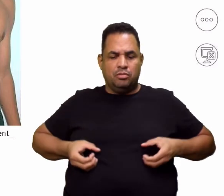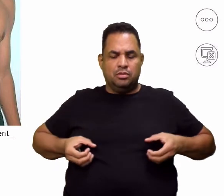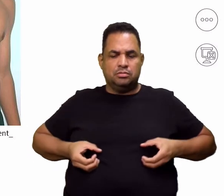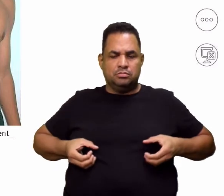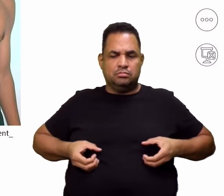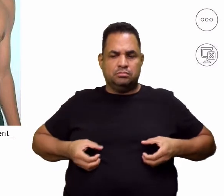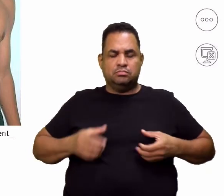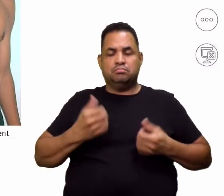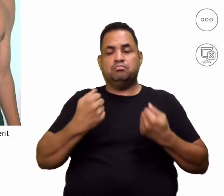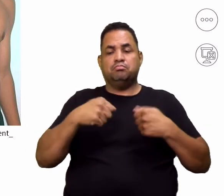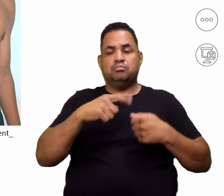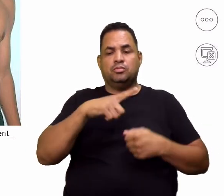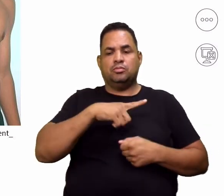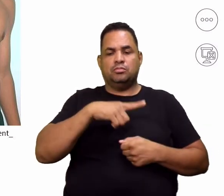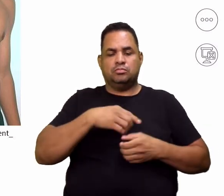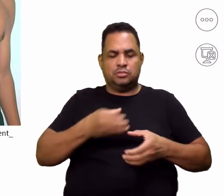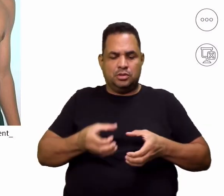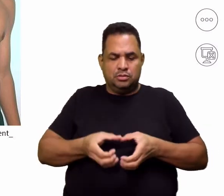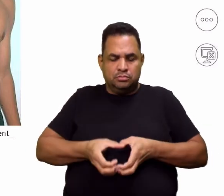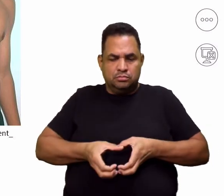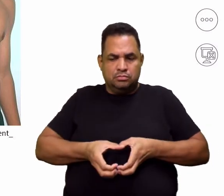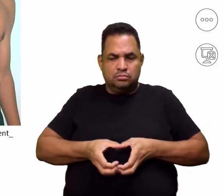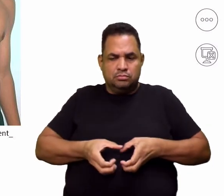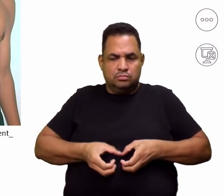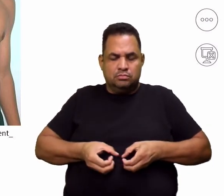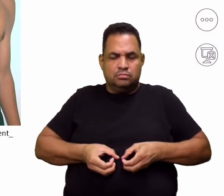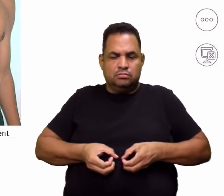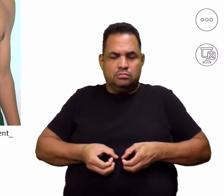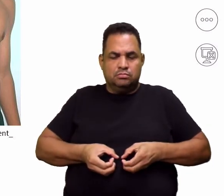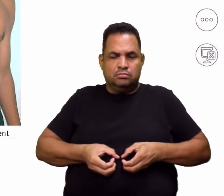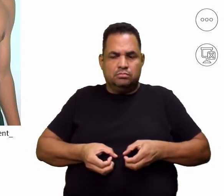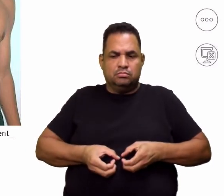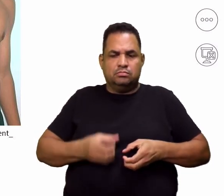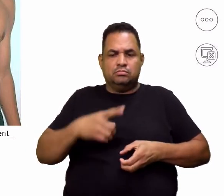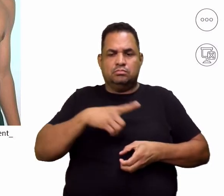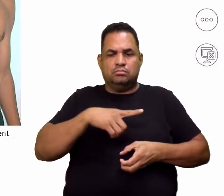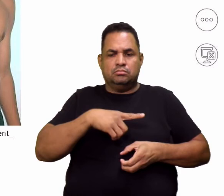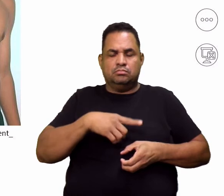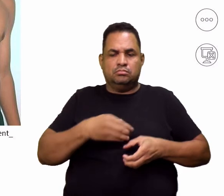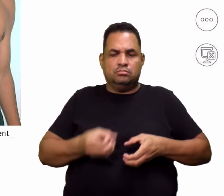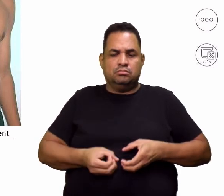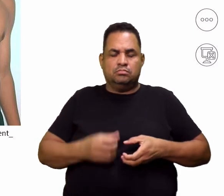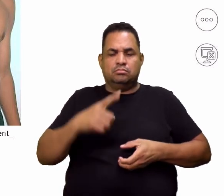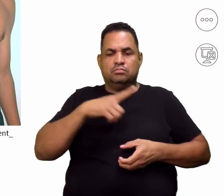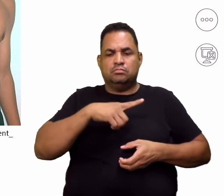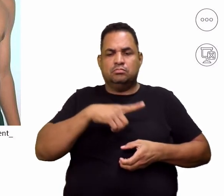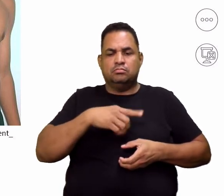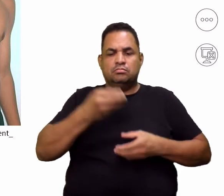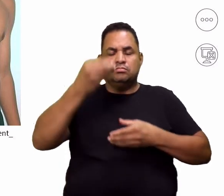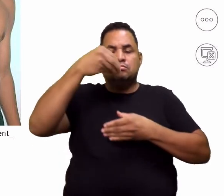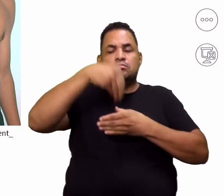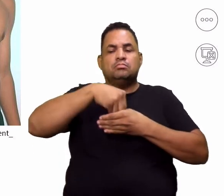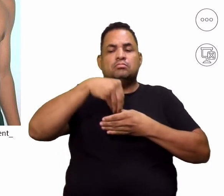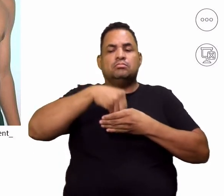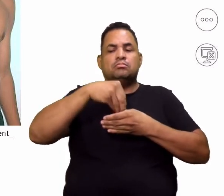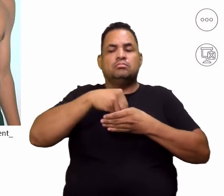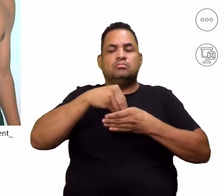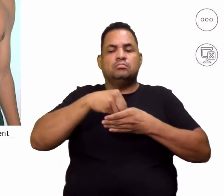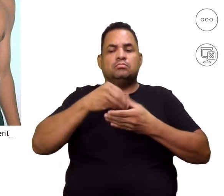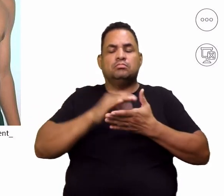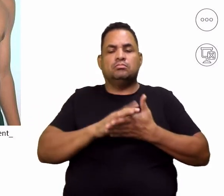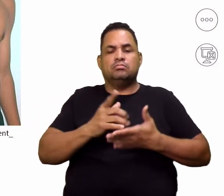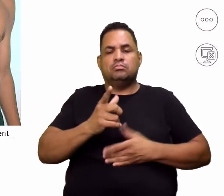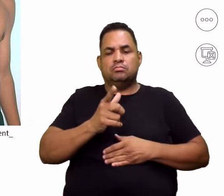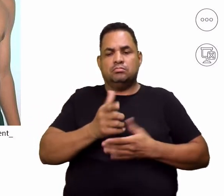pode ter o saco escrotal e nesse saco escrotal o testículo, ou ele pode ter internamente esse